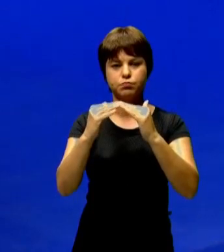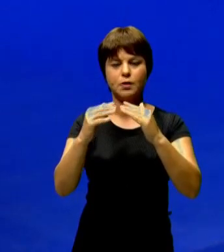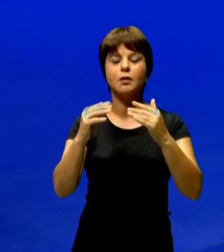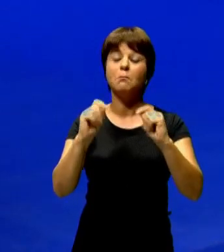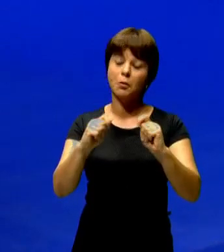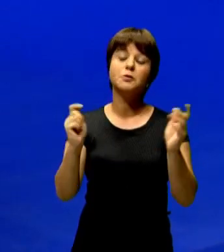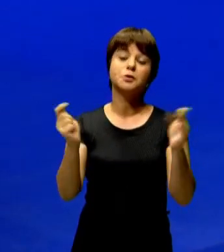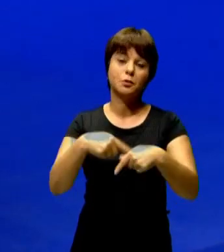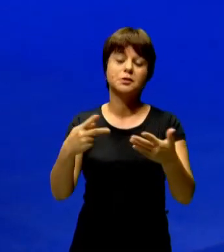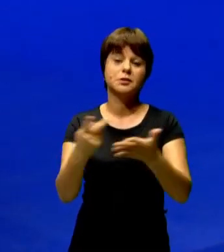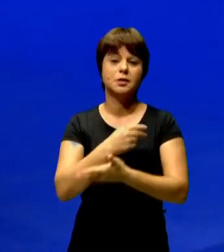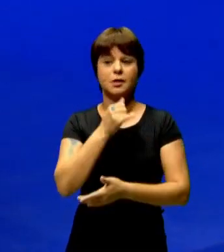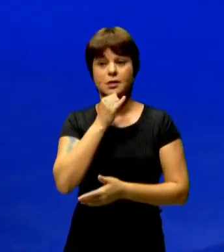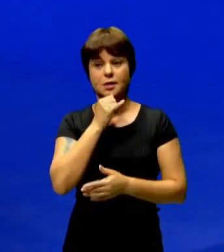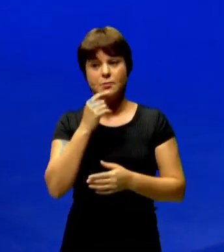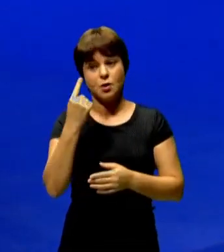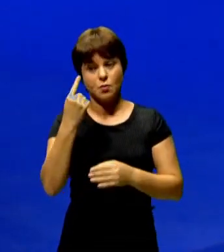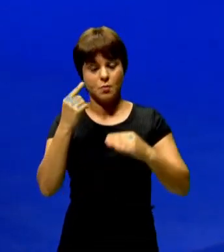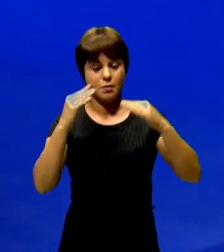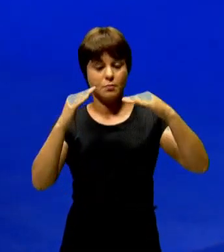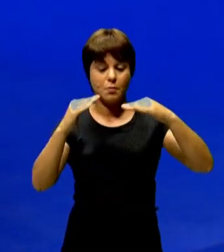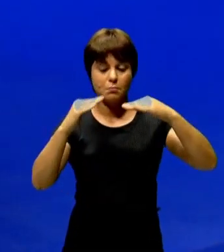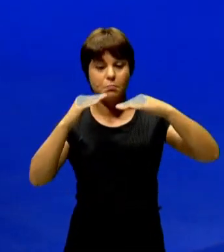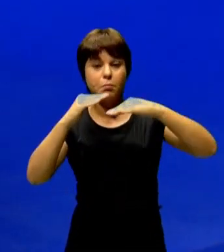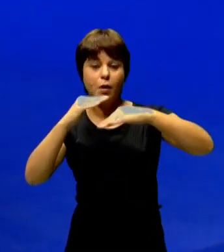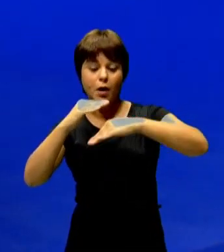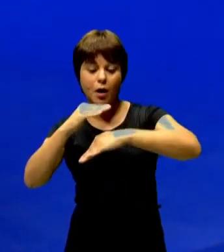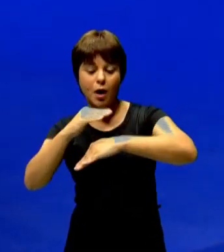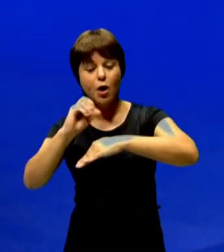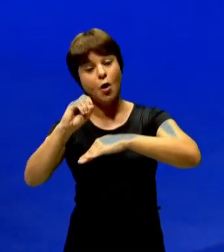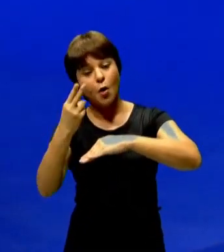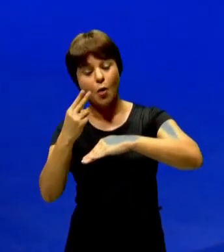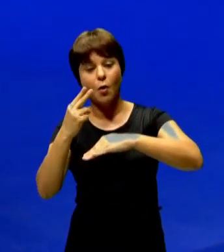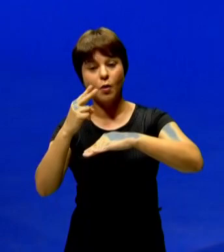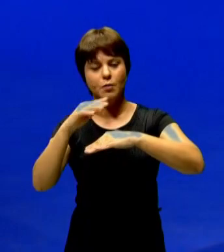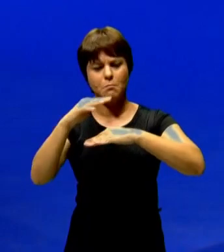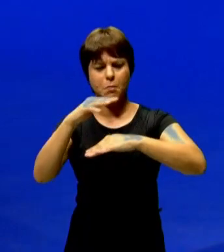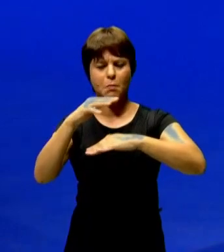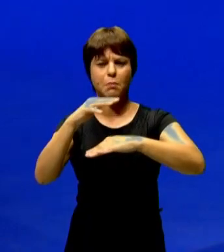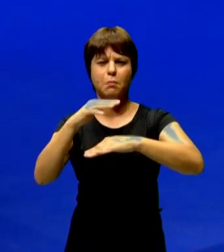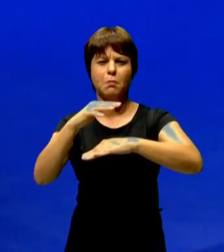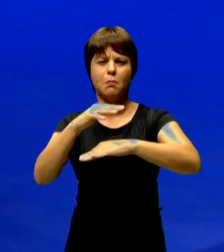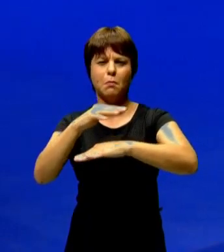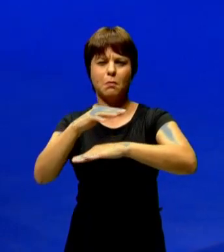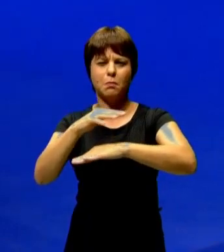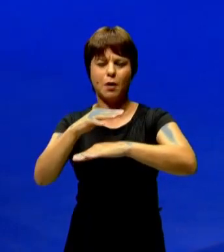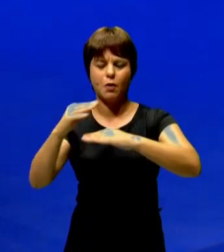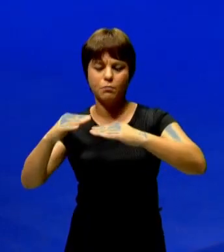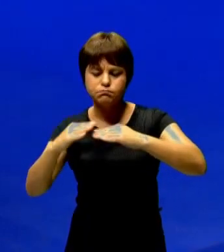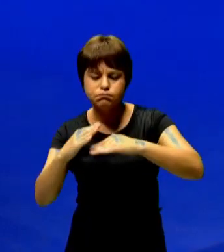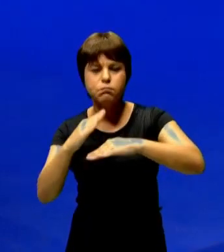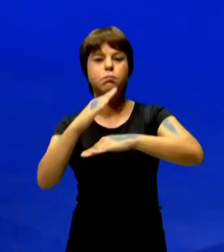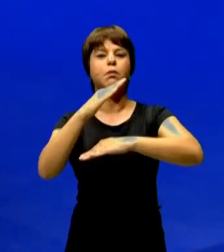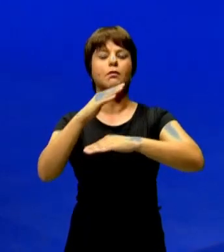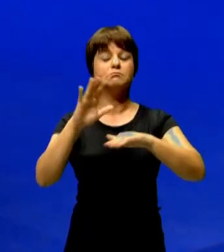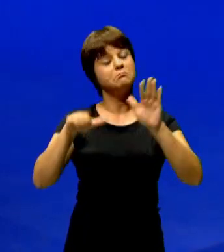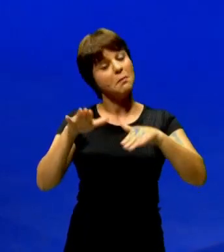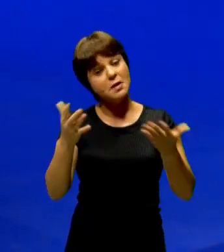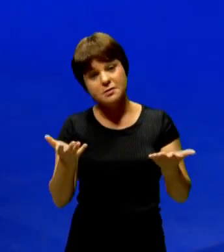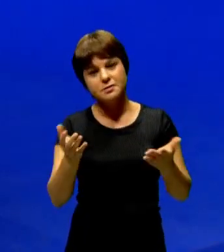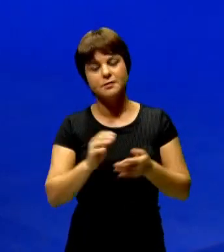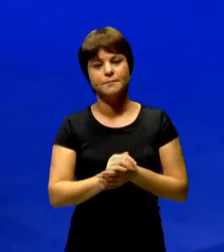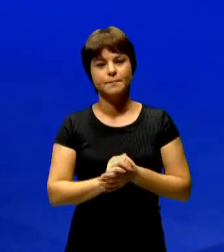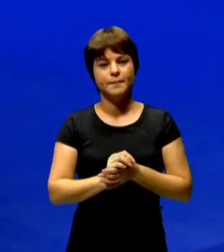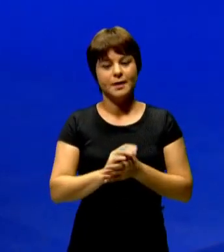algumas questões, como, por exemplo, uma das placas vai para baixo ou gera um abalo muito grande, essa placa pode levantar e etc.